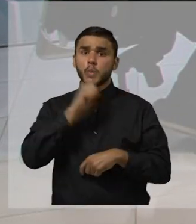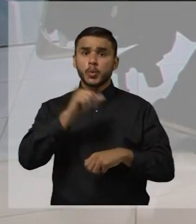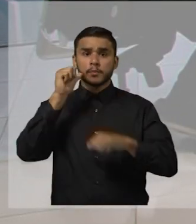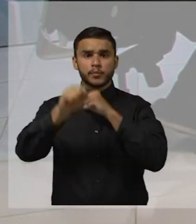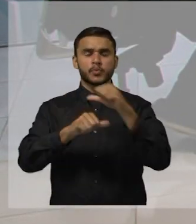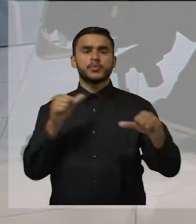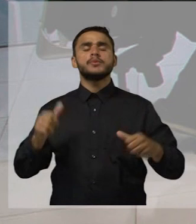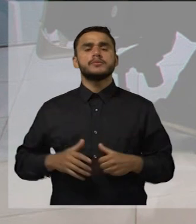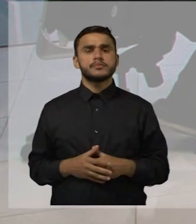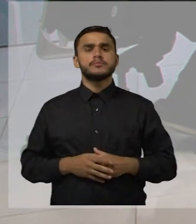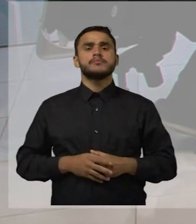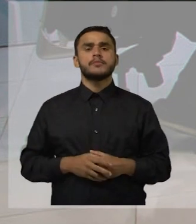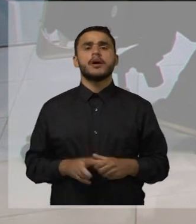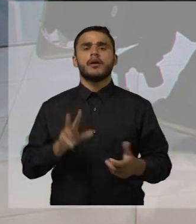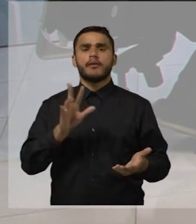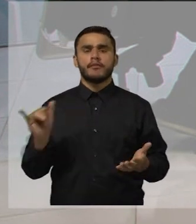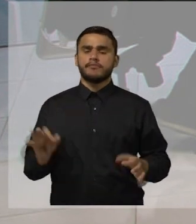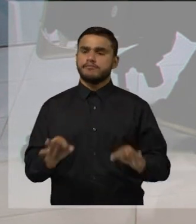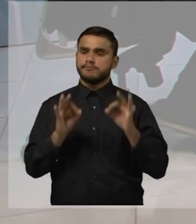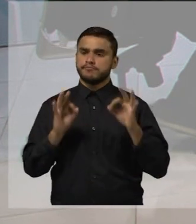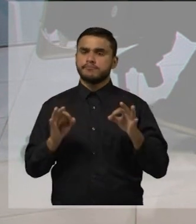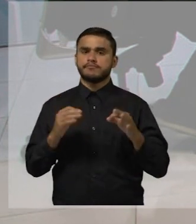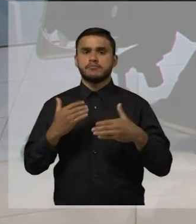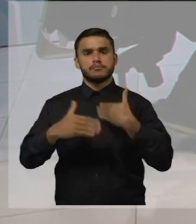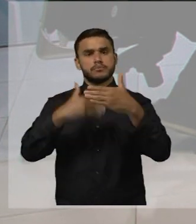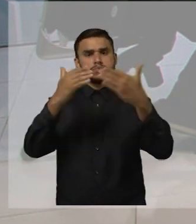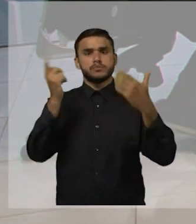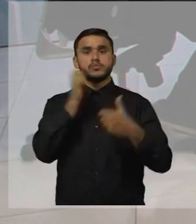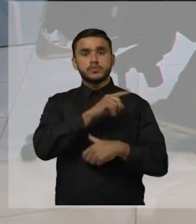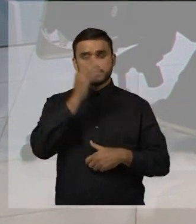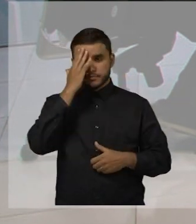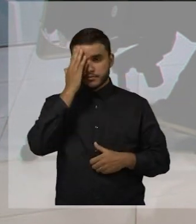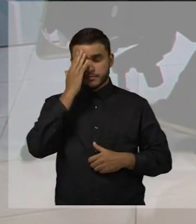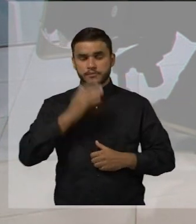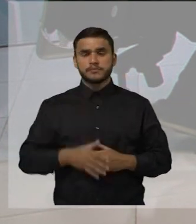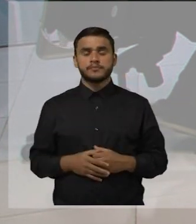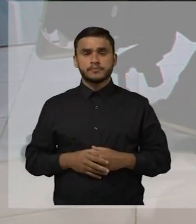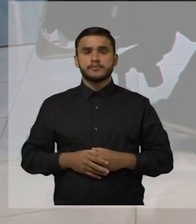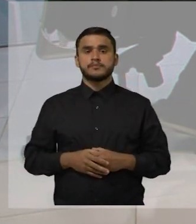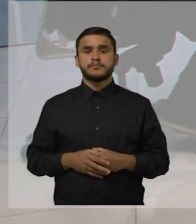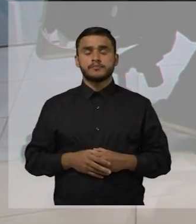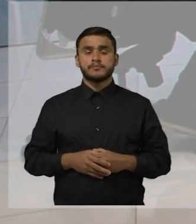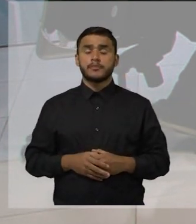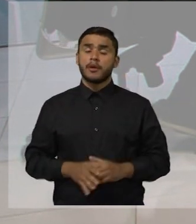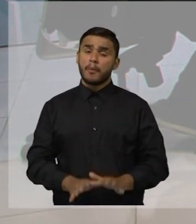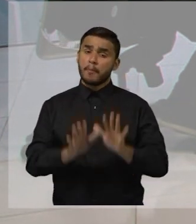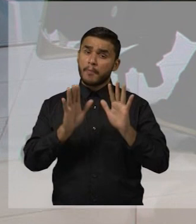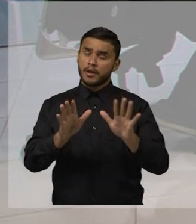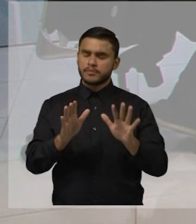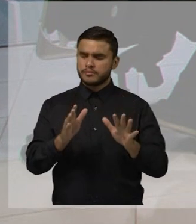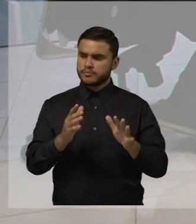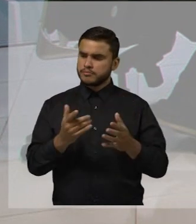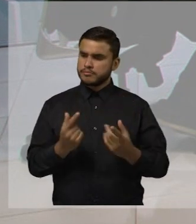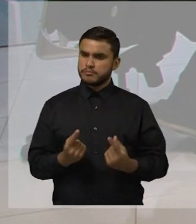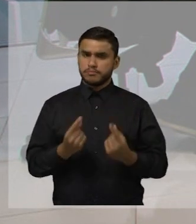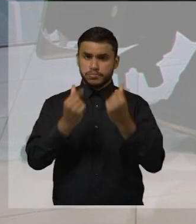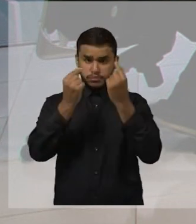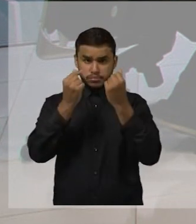para poder financiar o seu desenvolvimento. Mas esse capital,